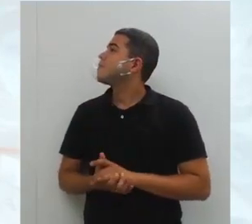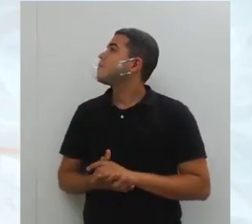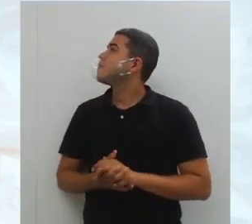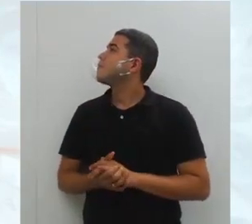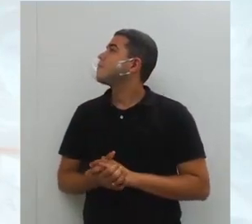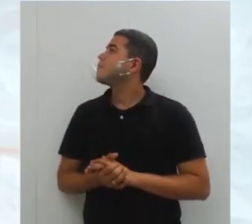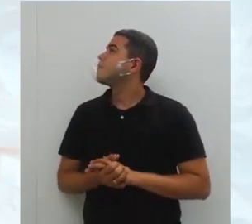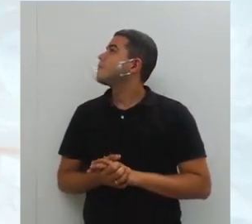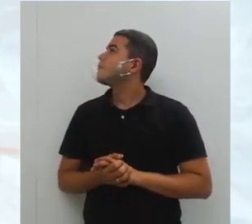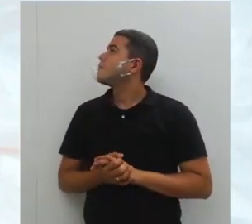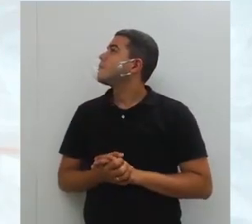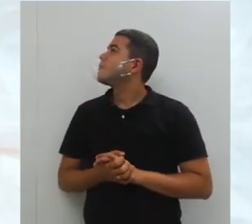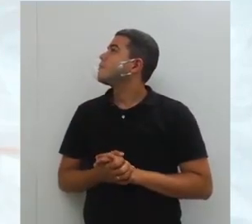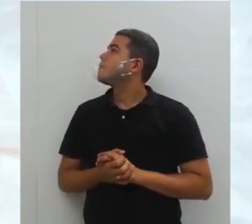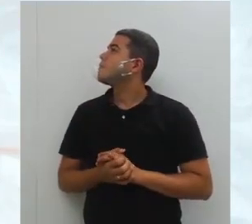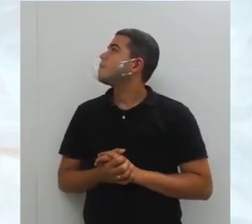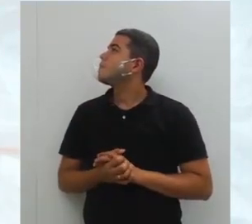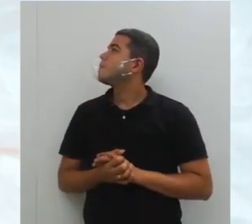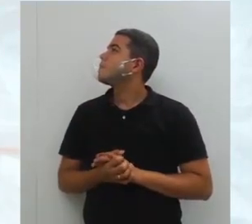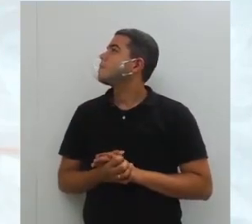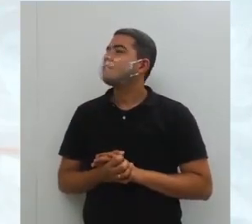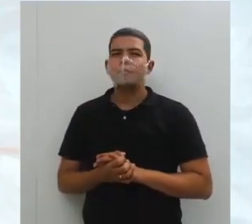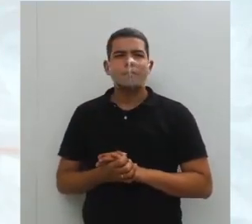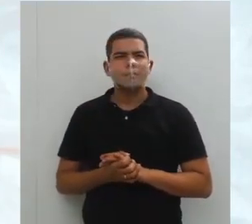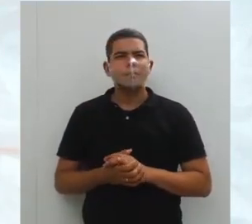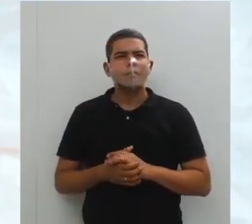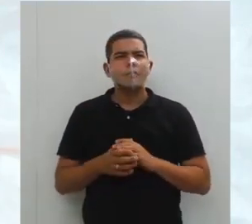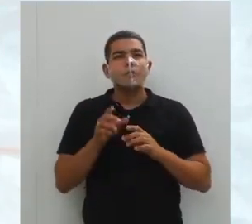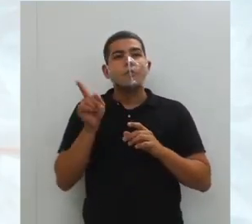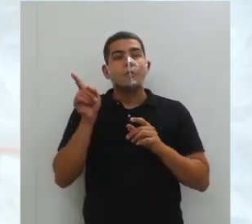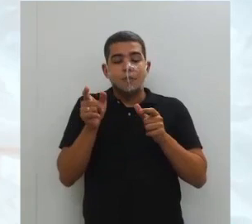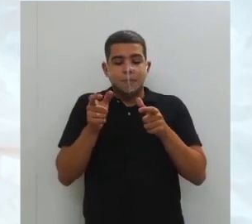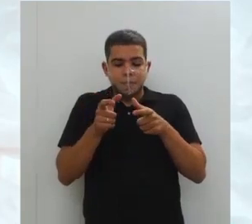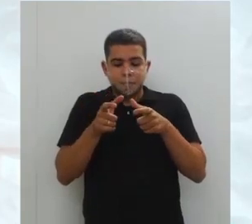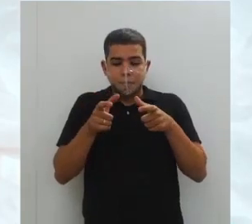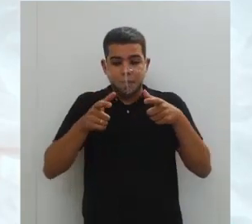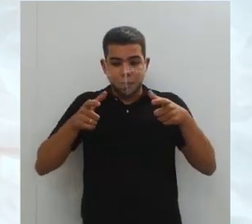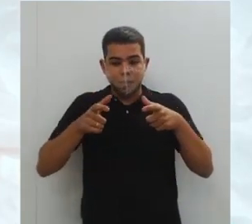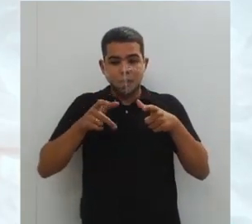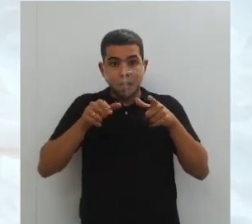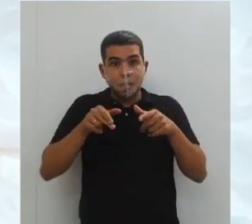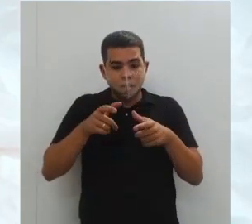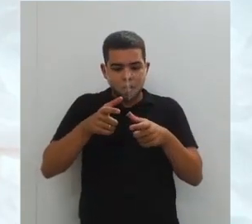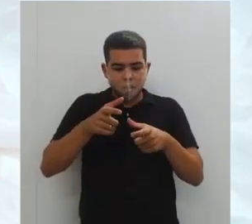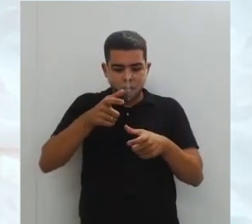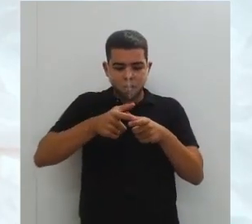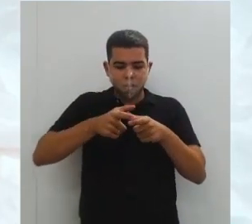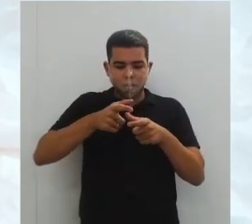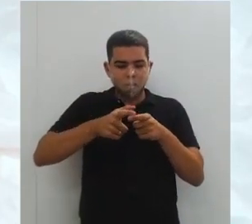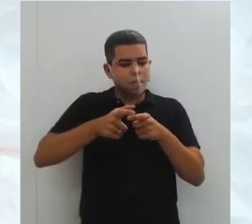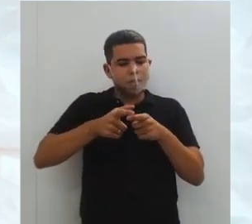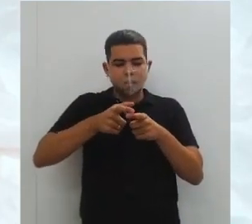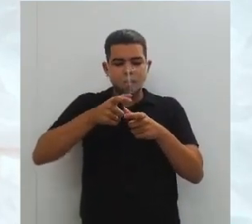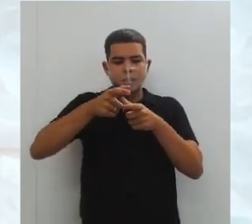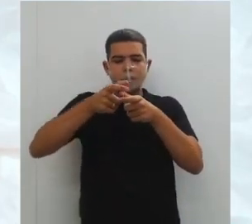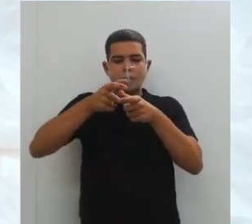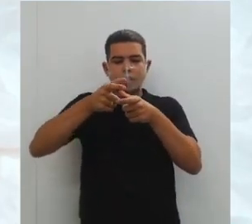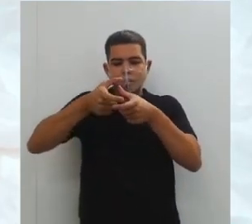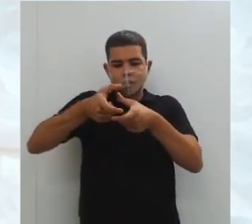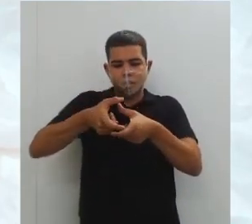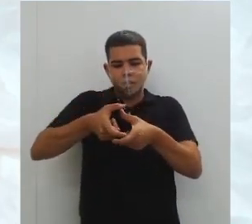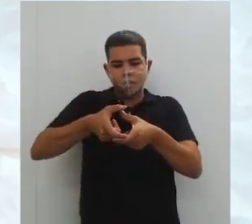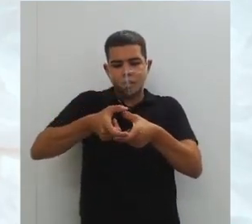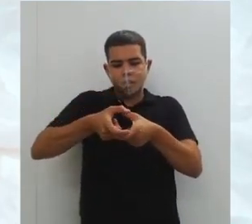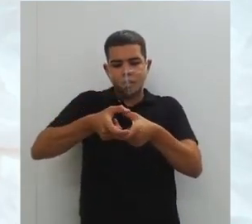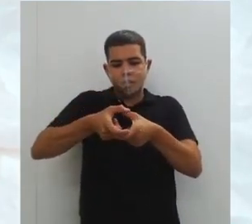Amassei, enrolei. Deixo essa aqui um pouquinho menor para poder caber dentro, tá?